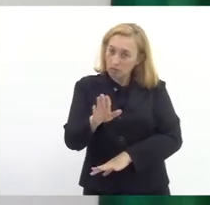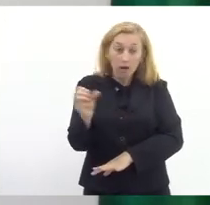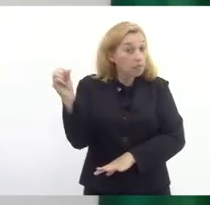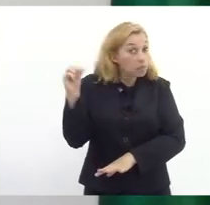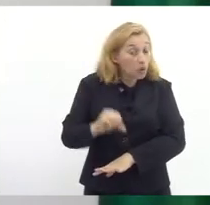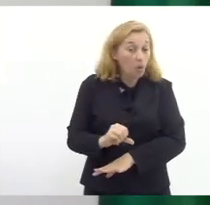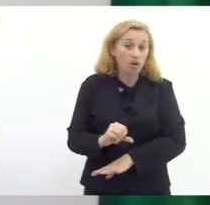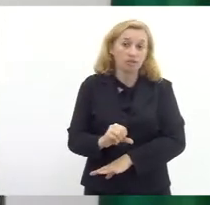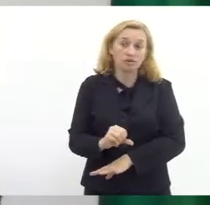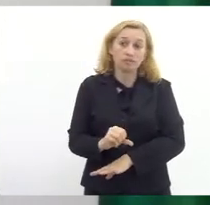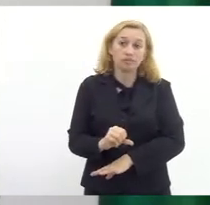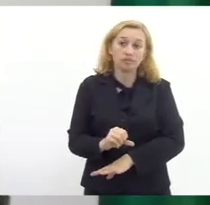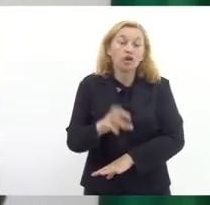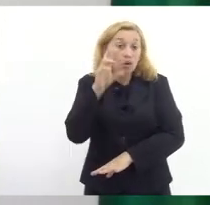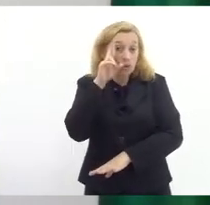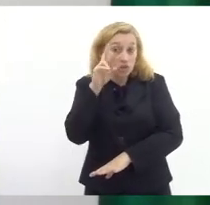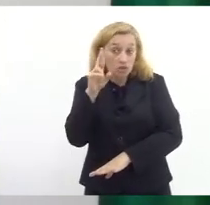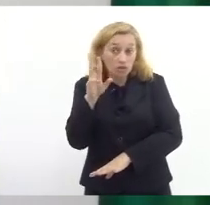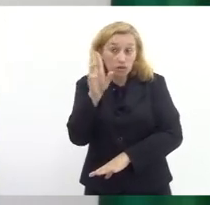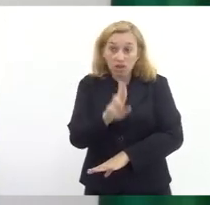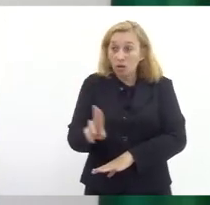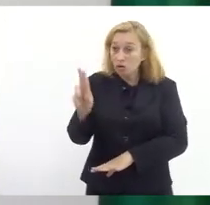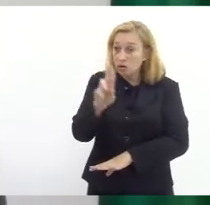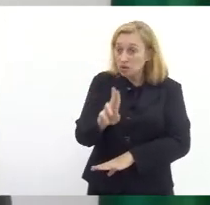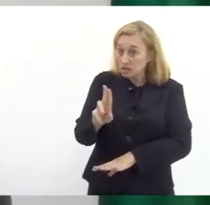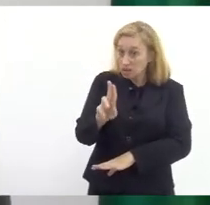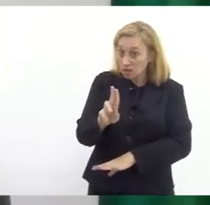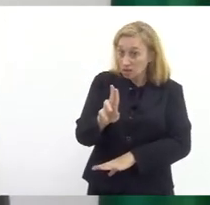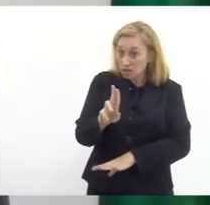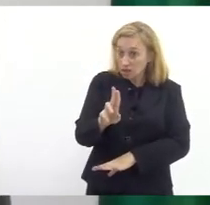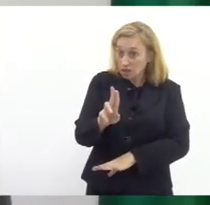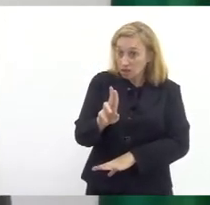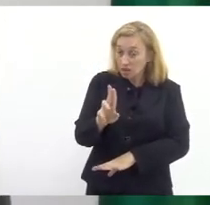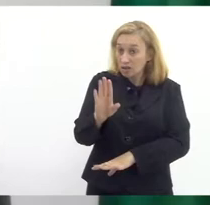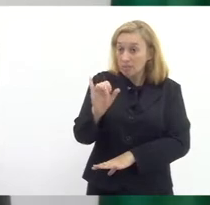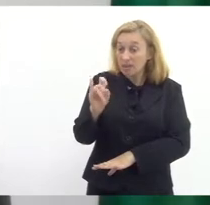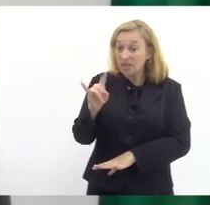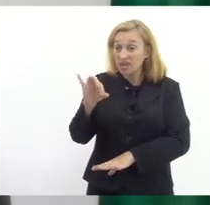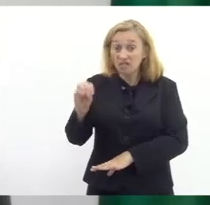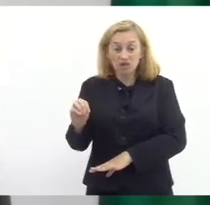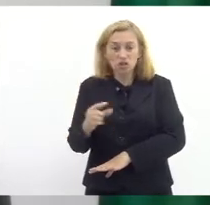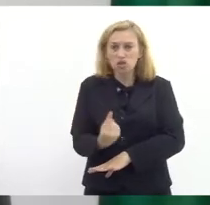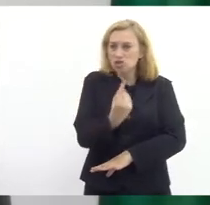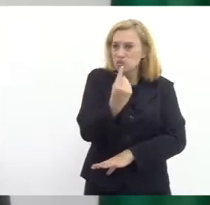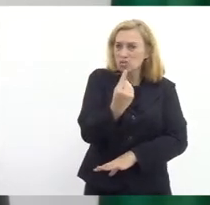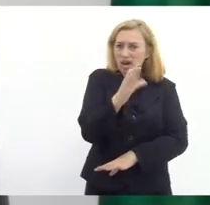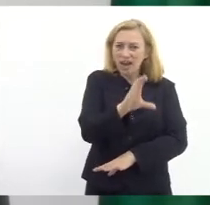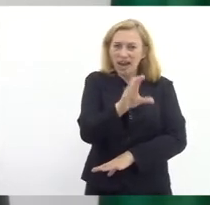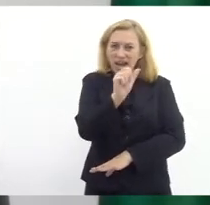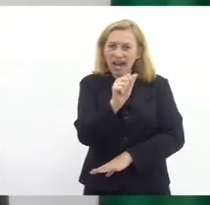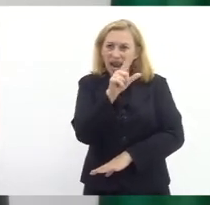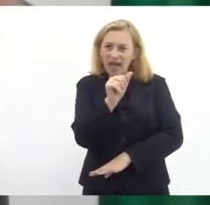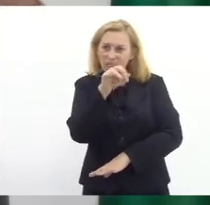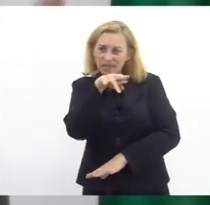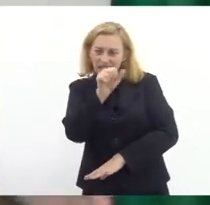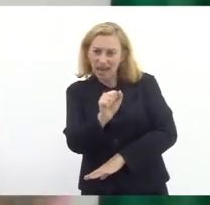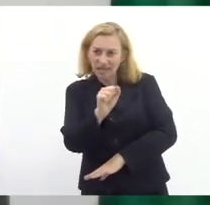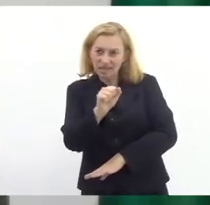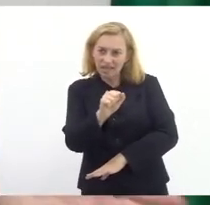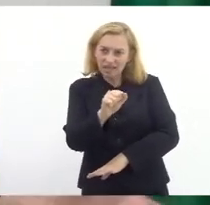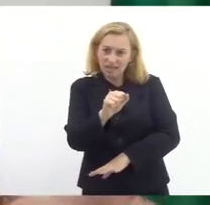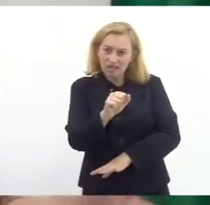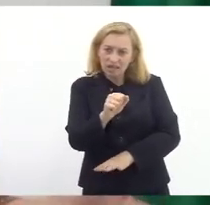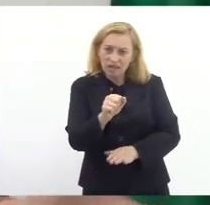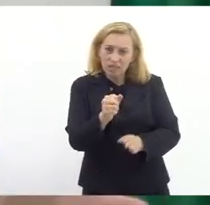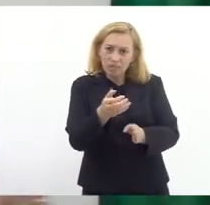Pior ainda. O senhor está usando um benefício de uma calamidade para retroagir a um